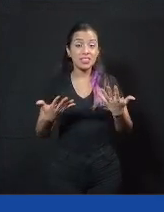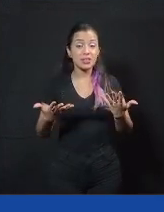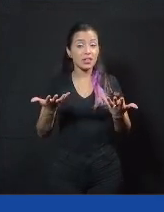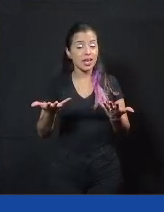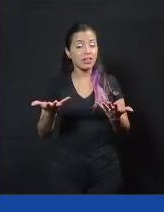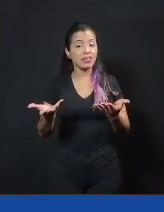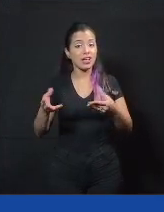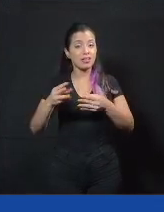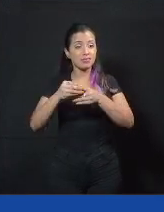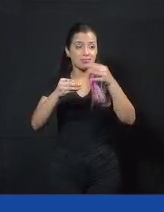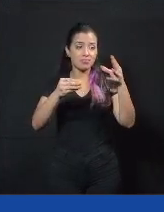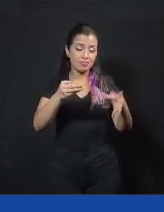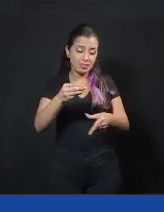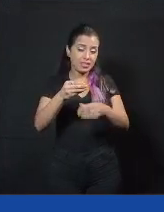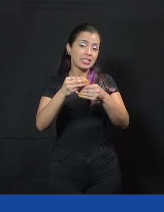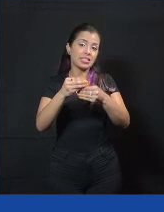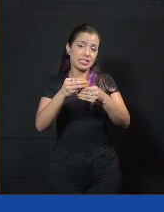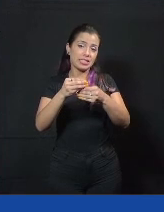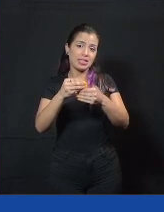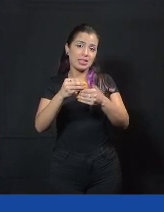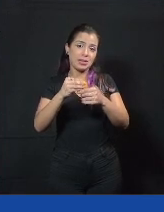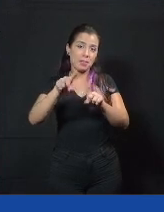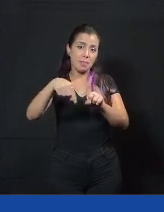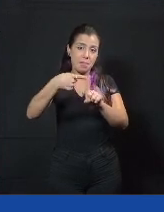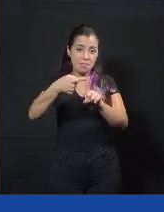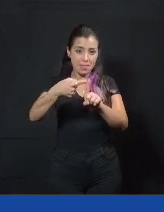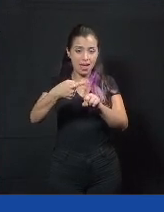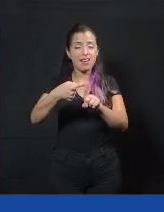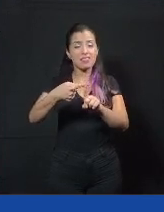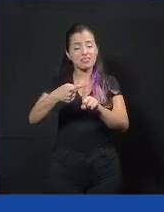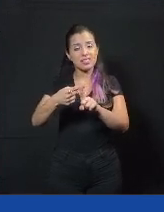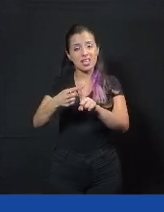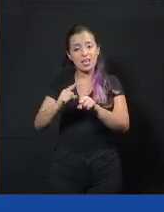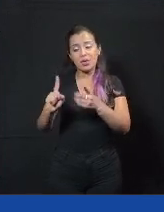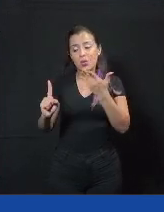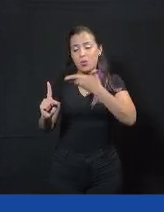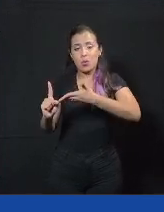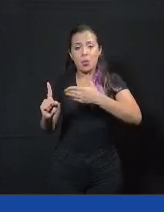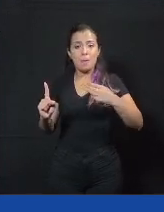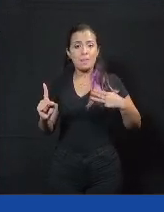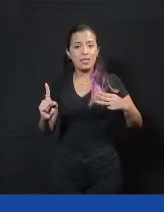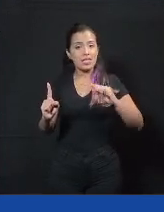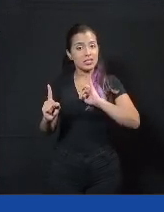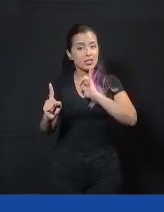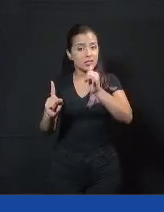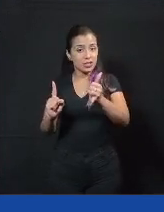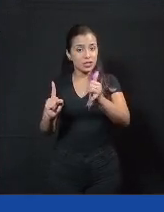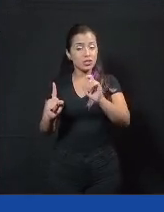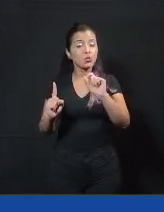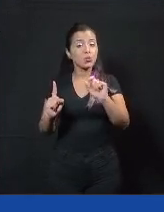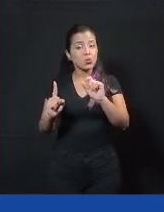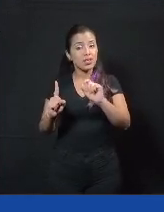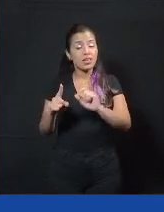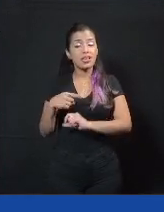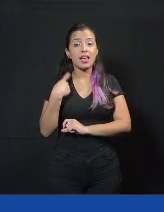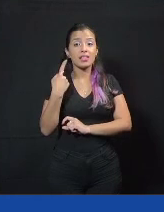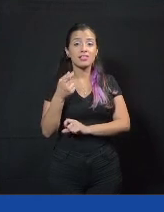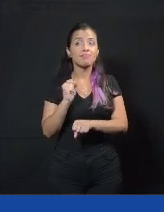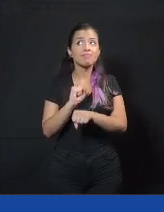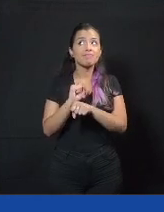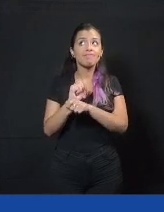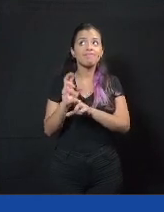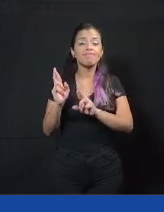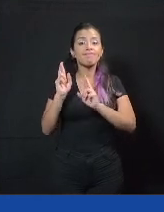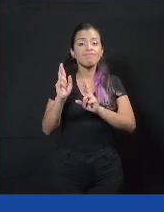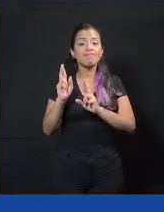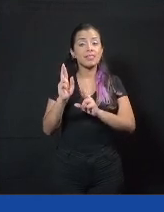acrescentar um pouco mais, né, a essa fala do ministro Luiz Roberto Barroso, no sentido de que a nossa expectativa é de que a